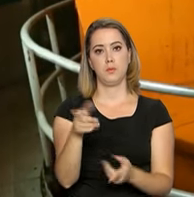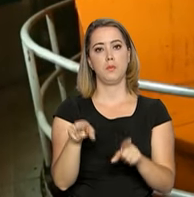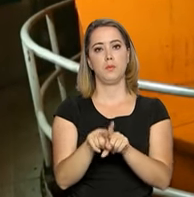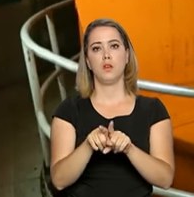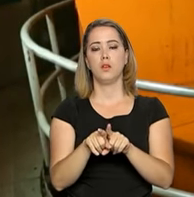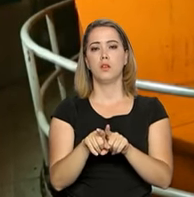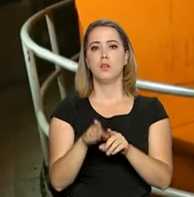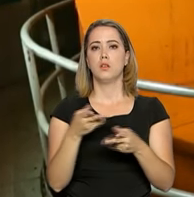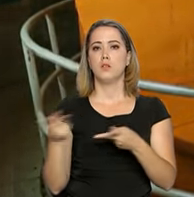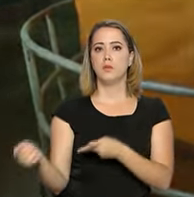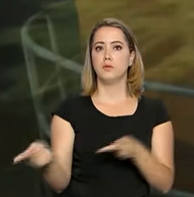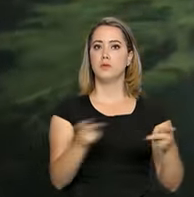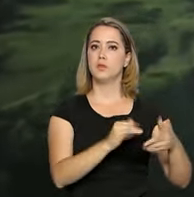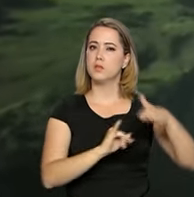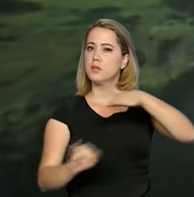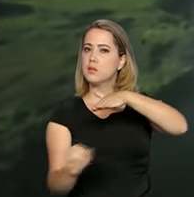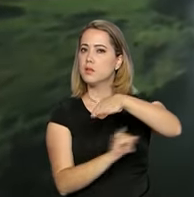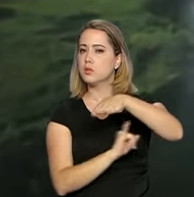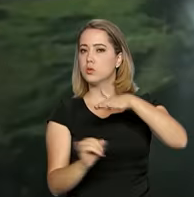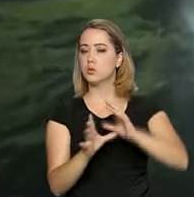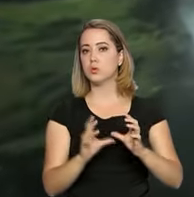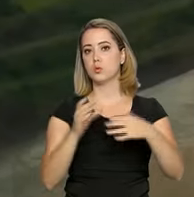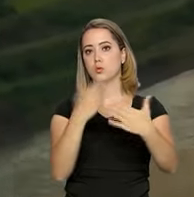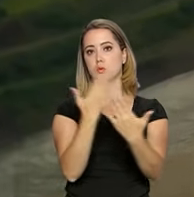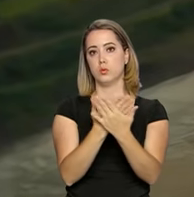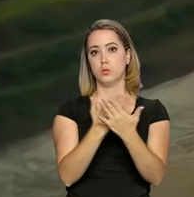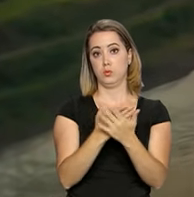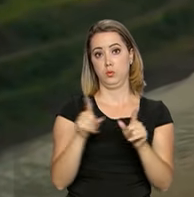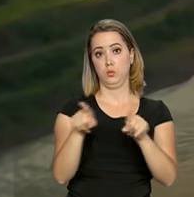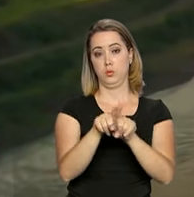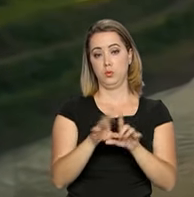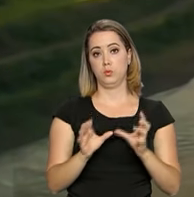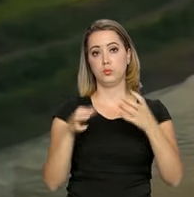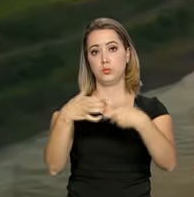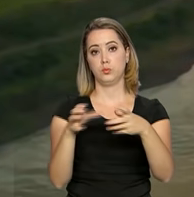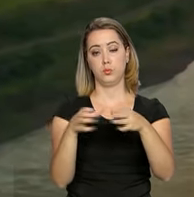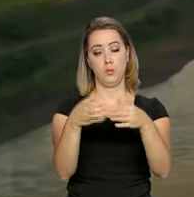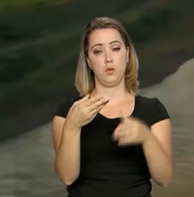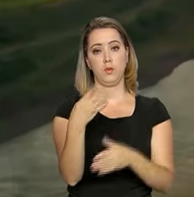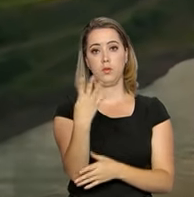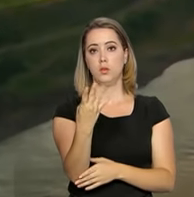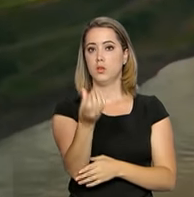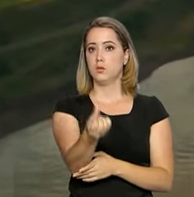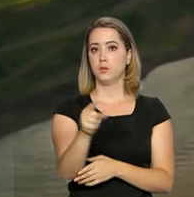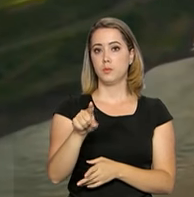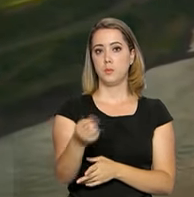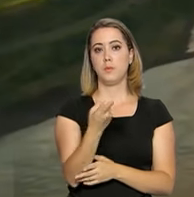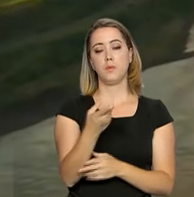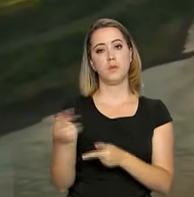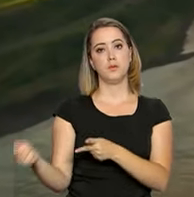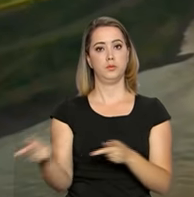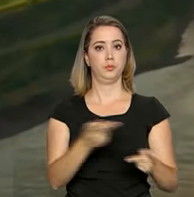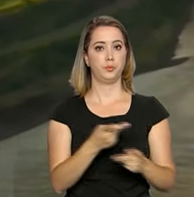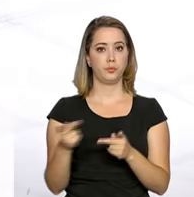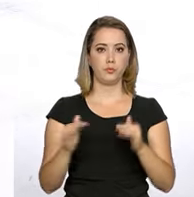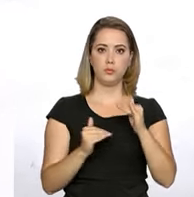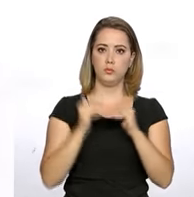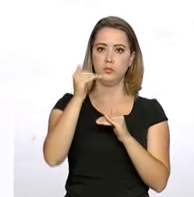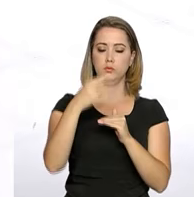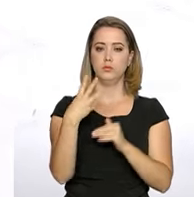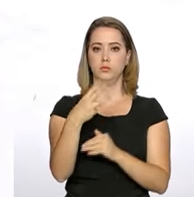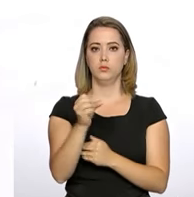é feita para escolas e grupos atraiu cerca de 46.000 visitantes do lado brasileiro um crescimento de